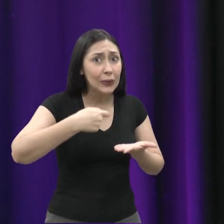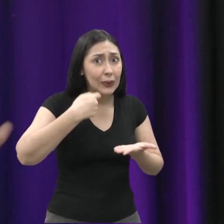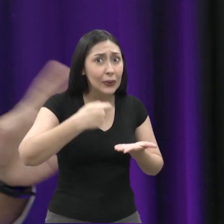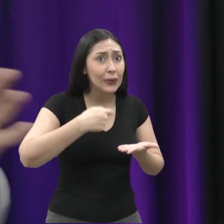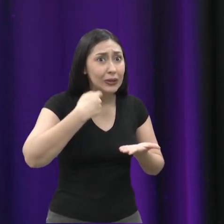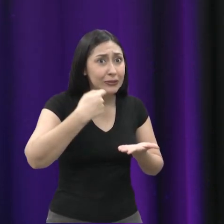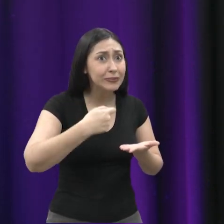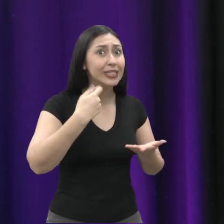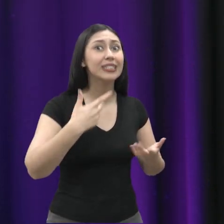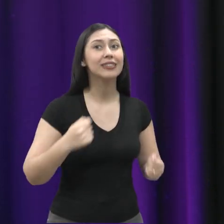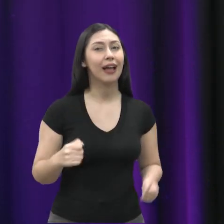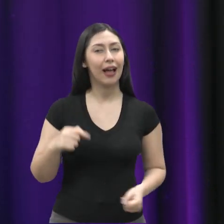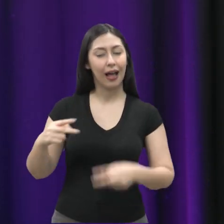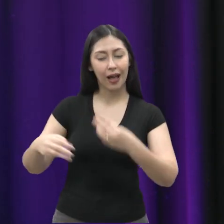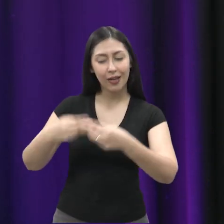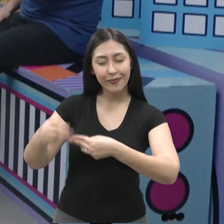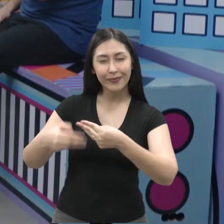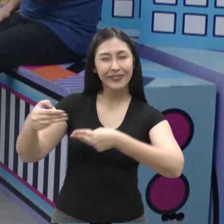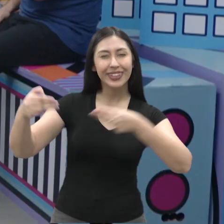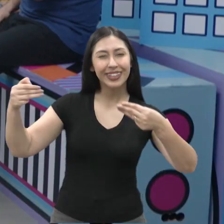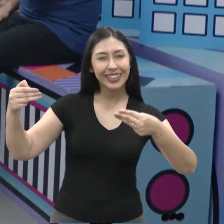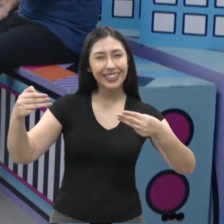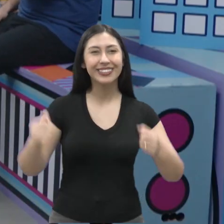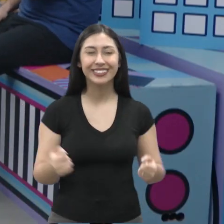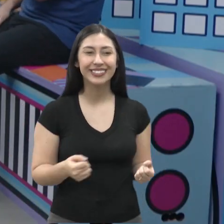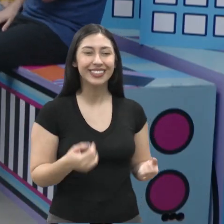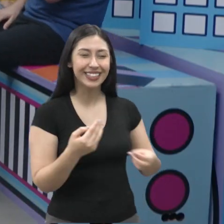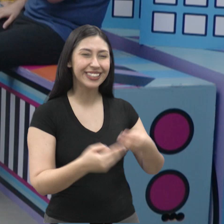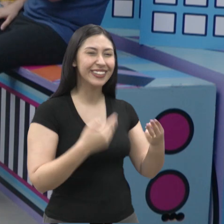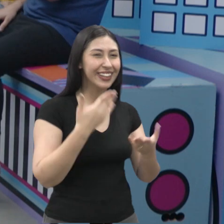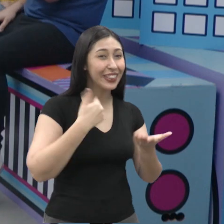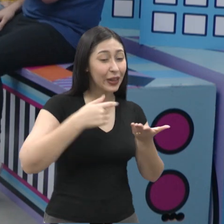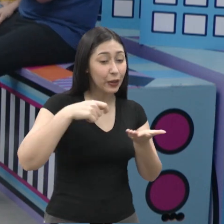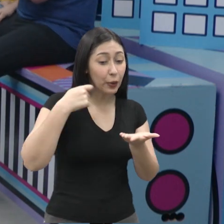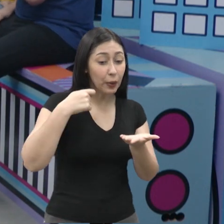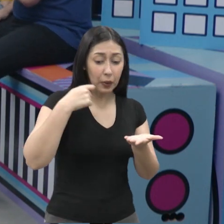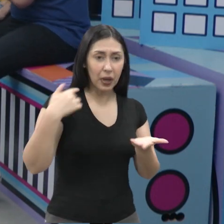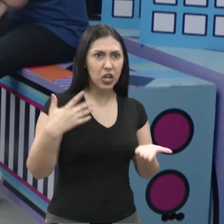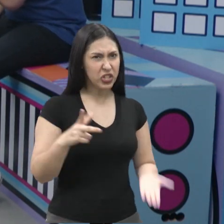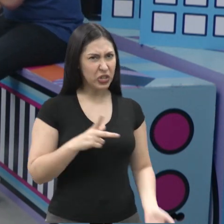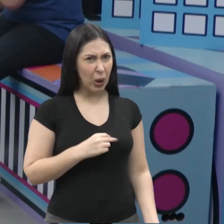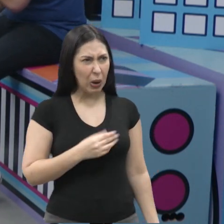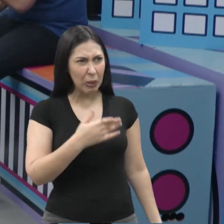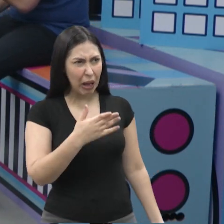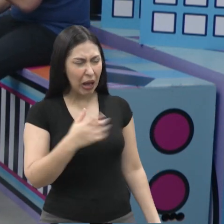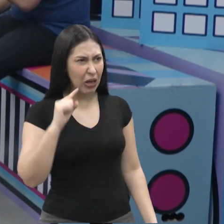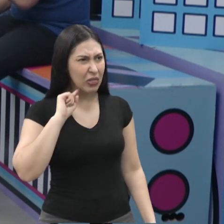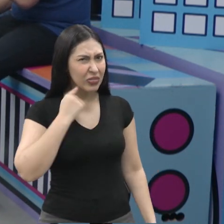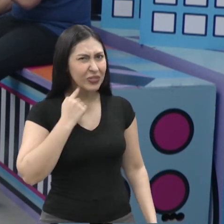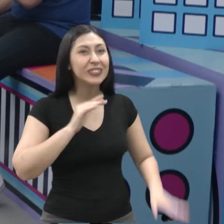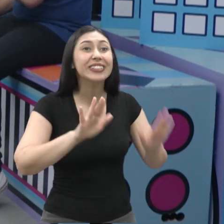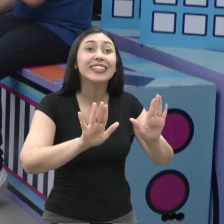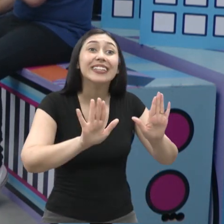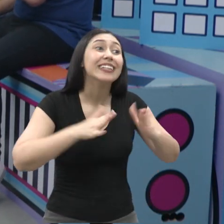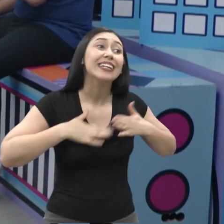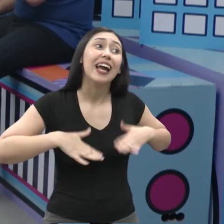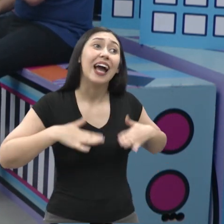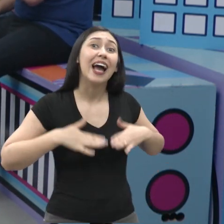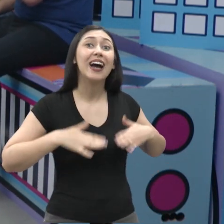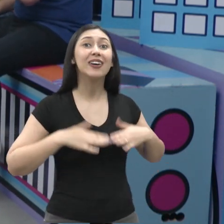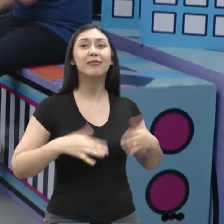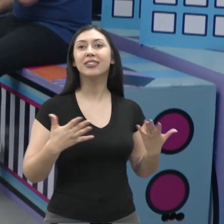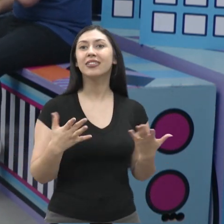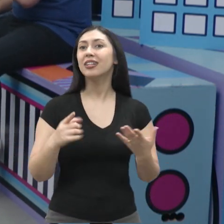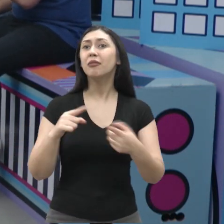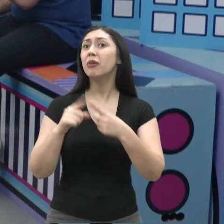não reparem. entendi. Sabemos quem almoçou macarrão hoje. A gente não sabe comer macarrão, entendeu? Não, é porque o repórter tá com a roupa